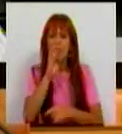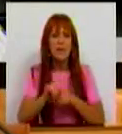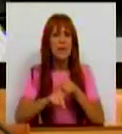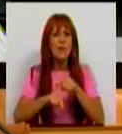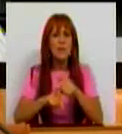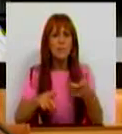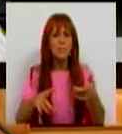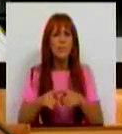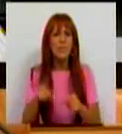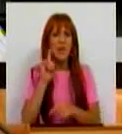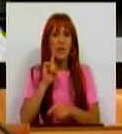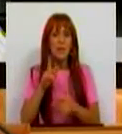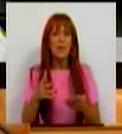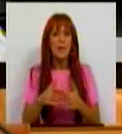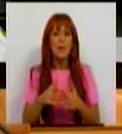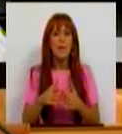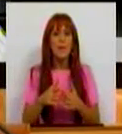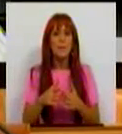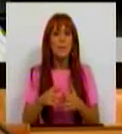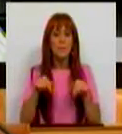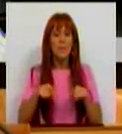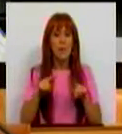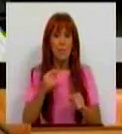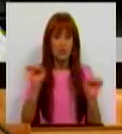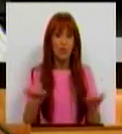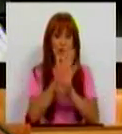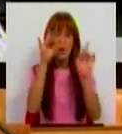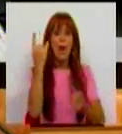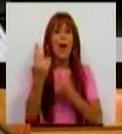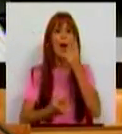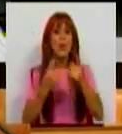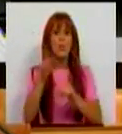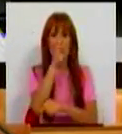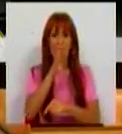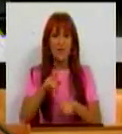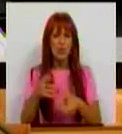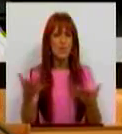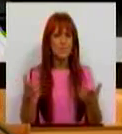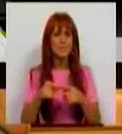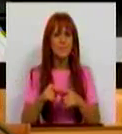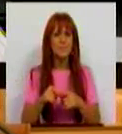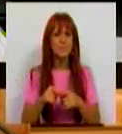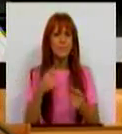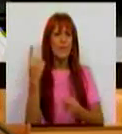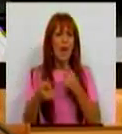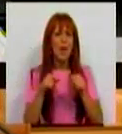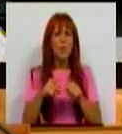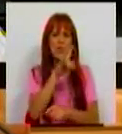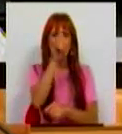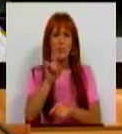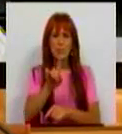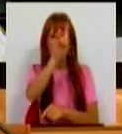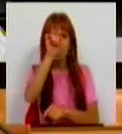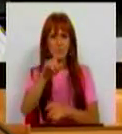prática, é importante que fique aqui também esclarecida algumas destas práticas e, portanto, algumas destas